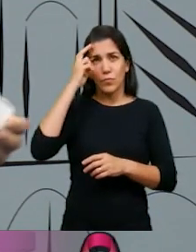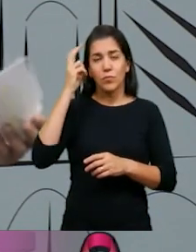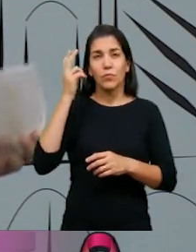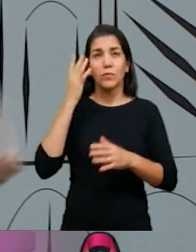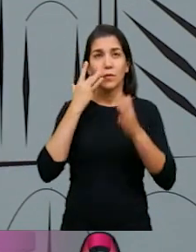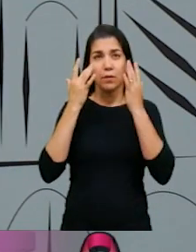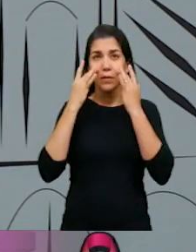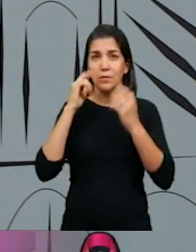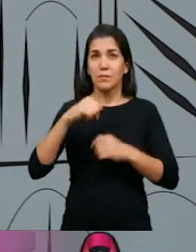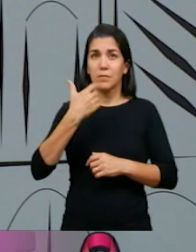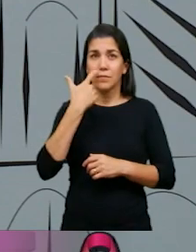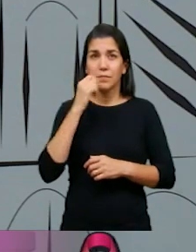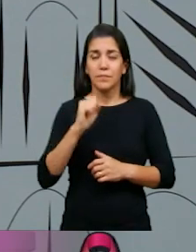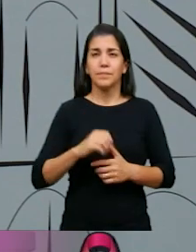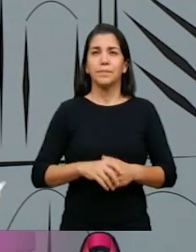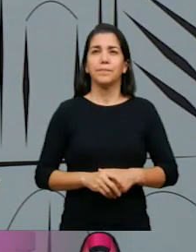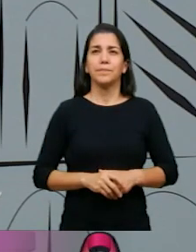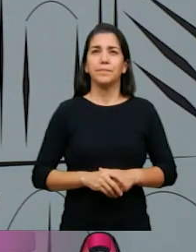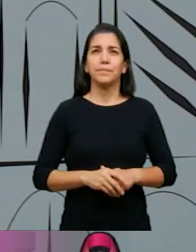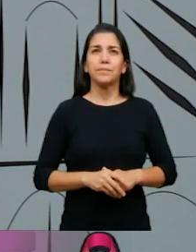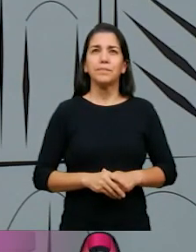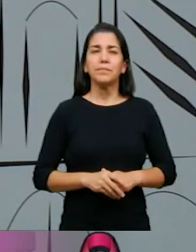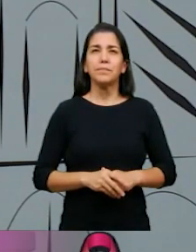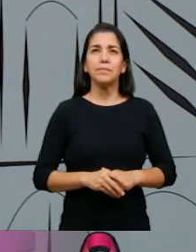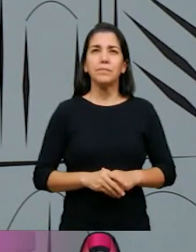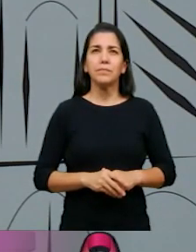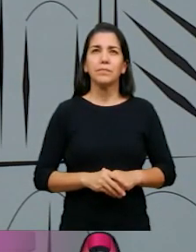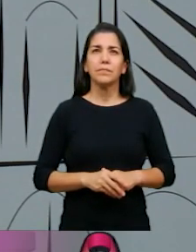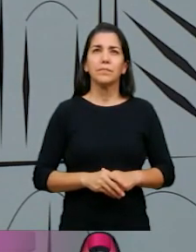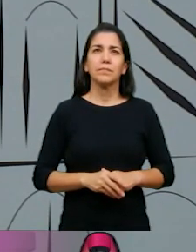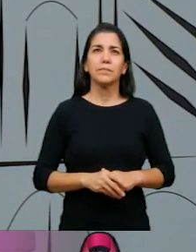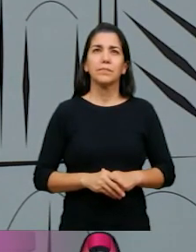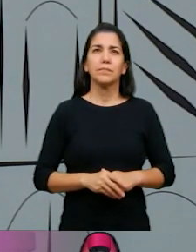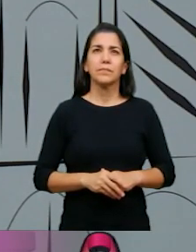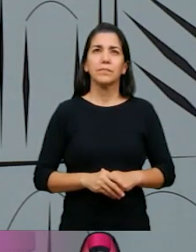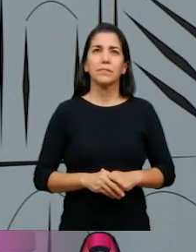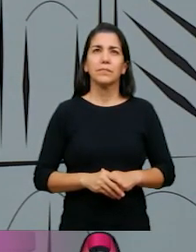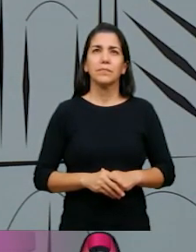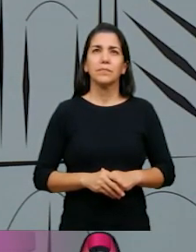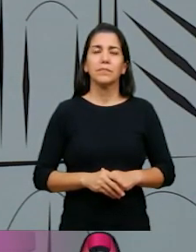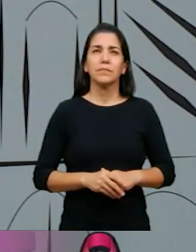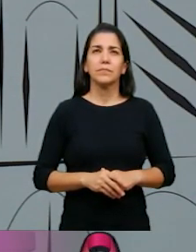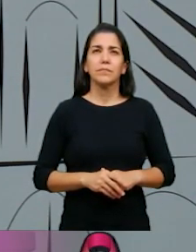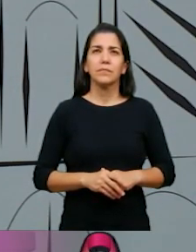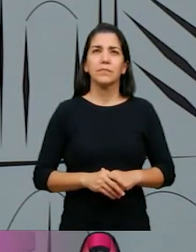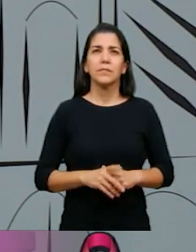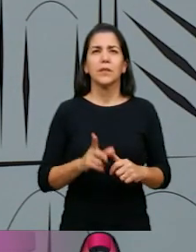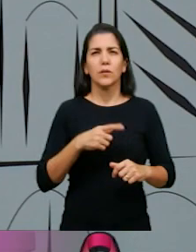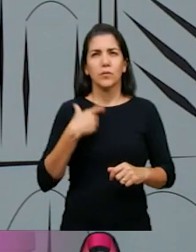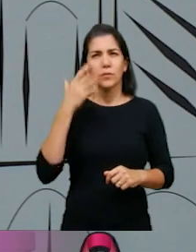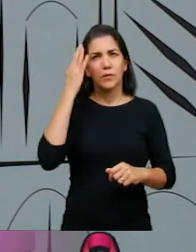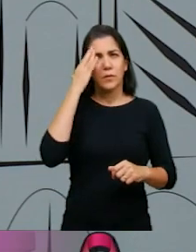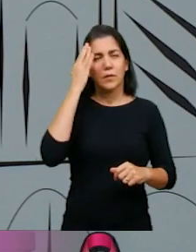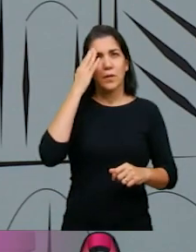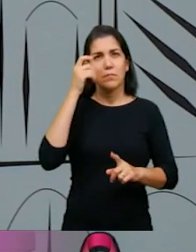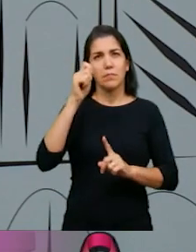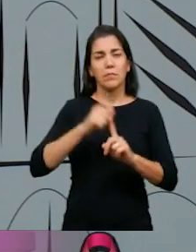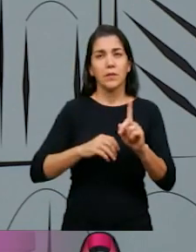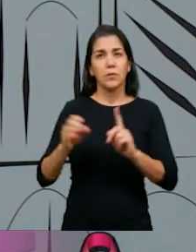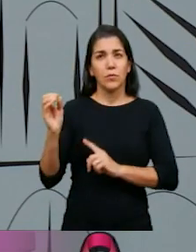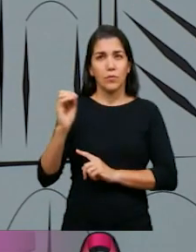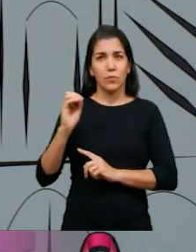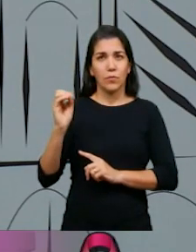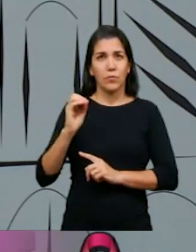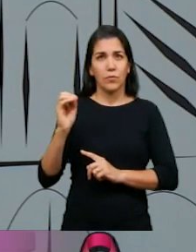em Araçatuba. Para finalizar o uso desse meu pequeno expediente, nós sabemos que o mês de outubro é um mês bastante especial para